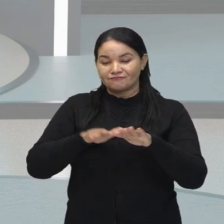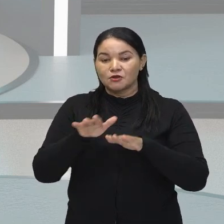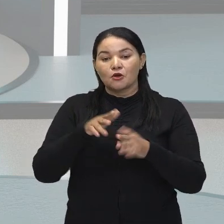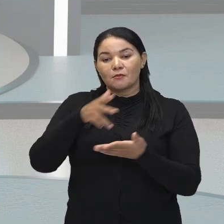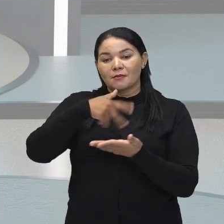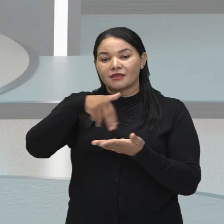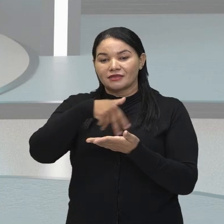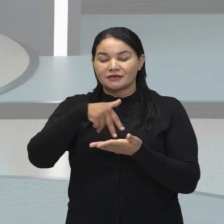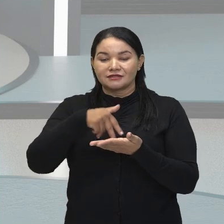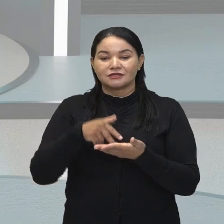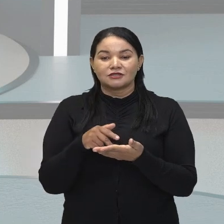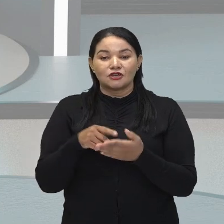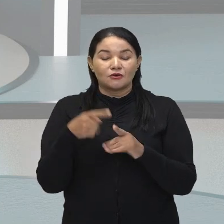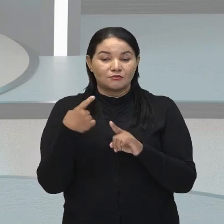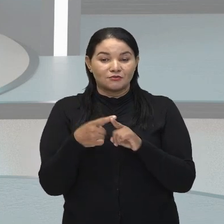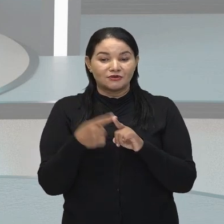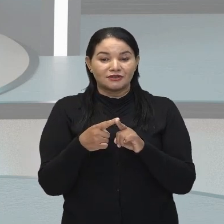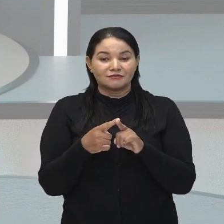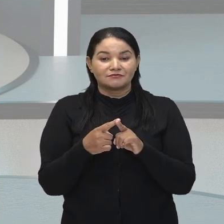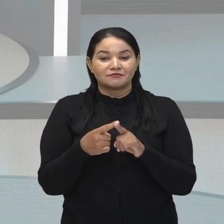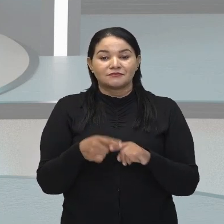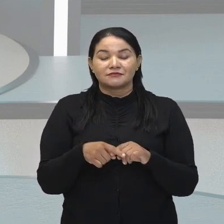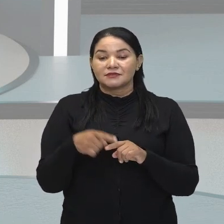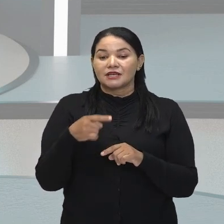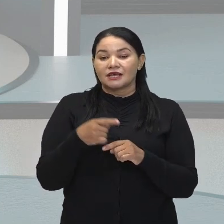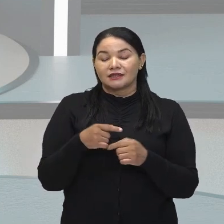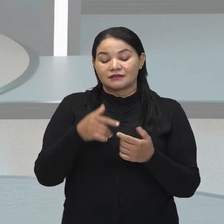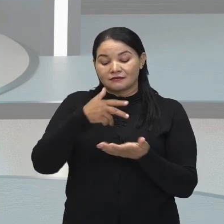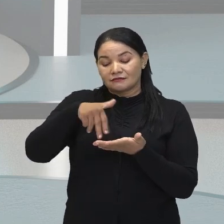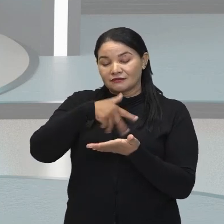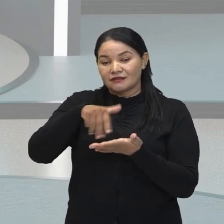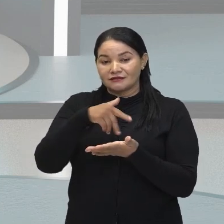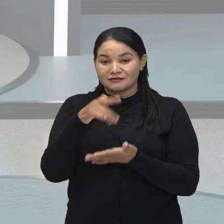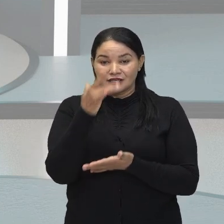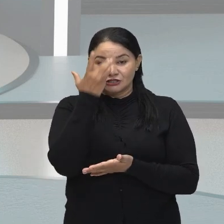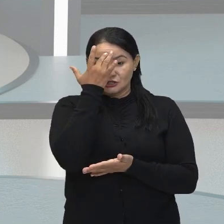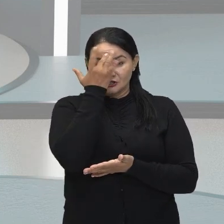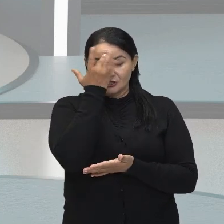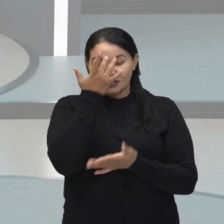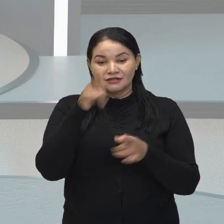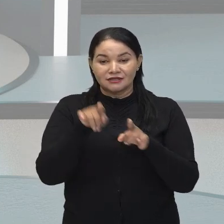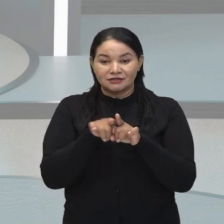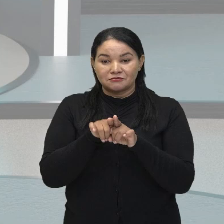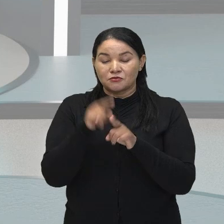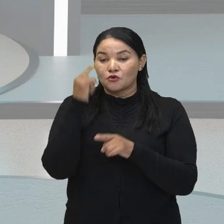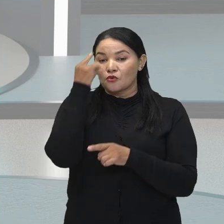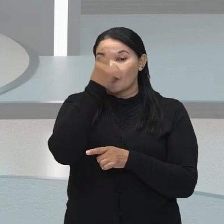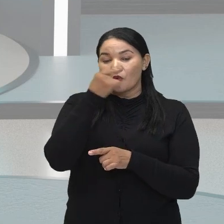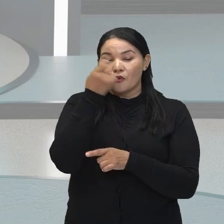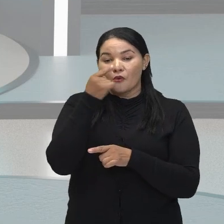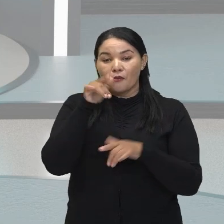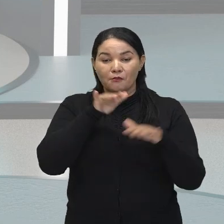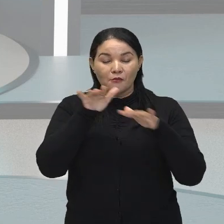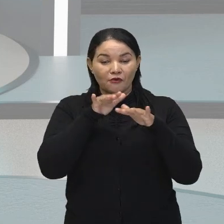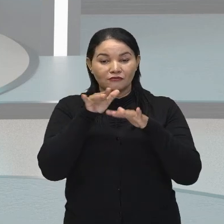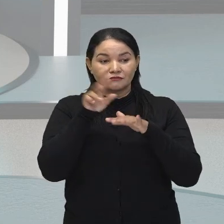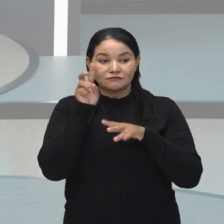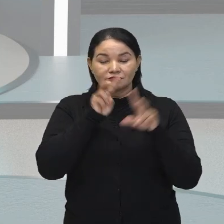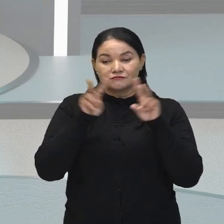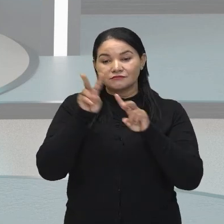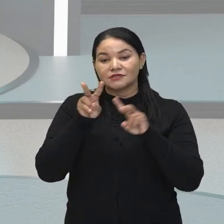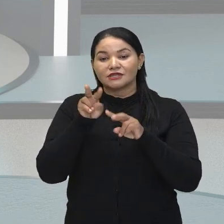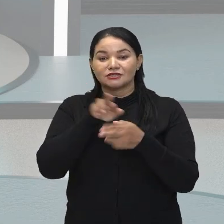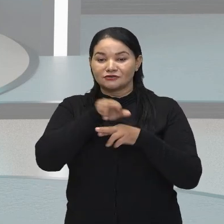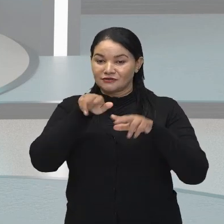várias posições de olhos na dança indiana. Outra coisa é ficar claro que o que vimos até